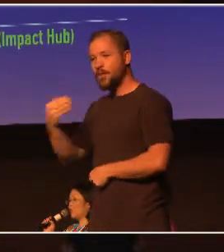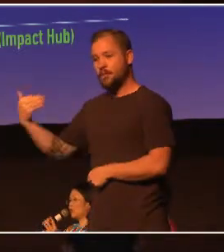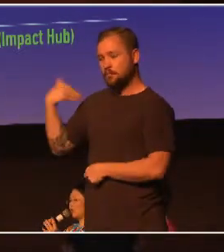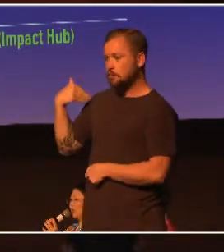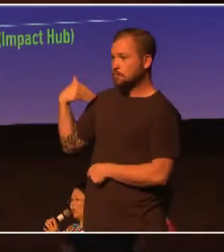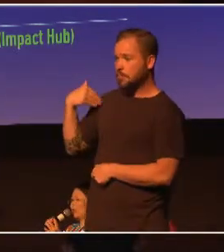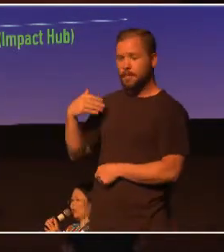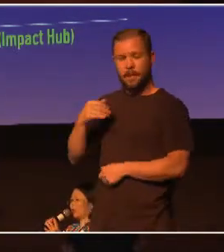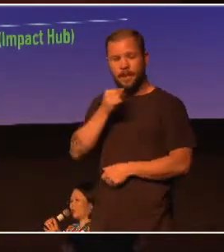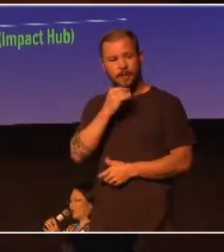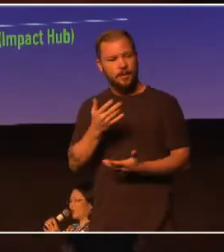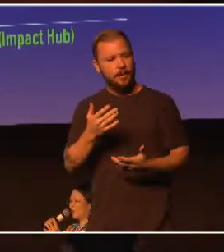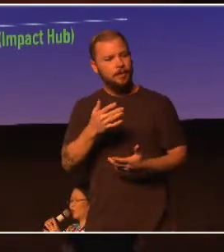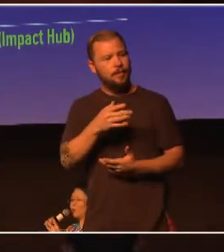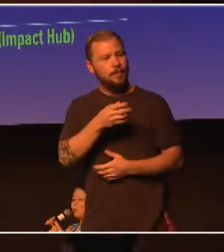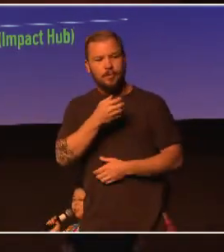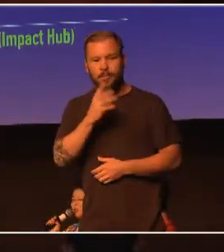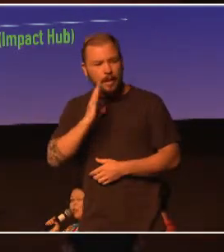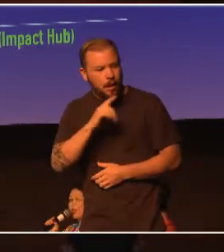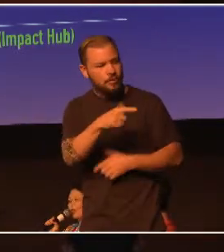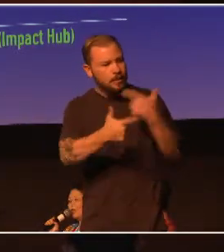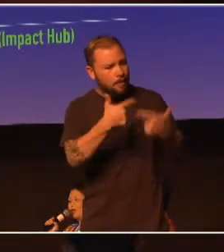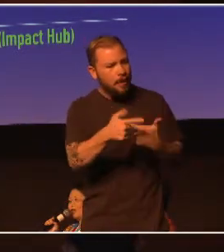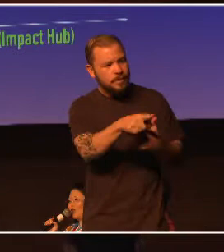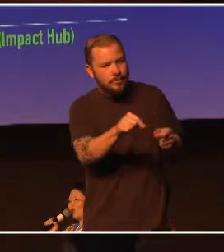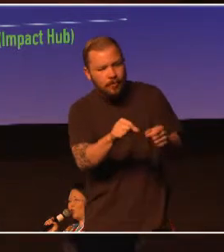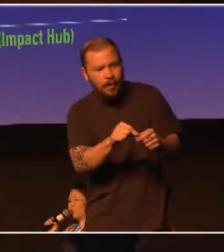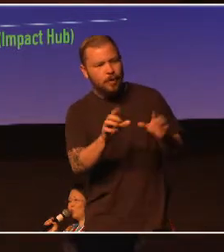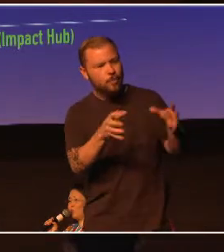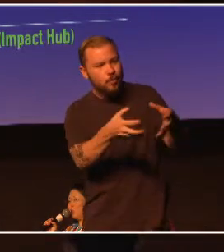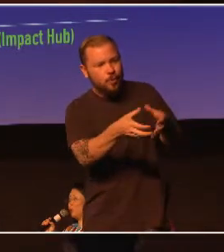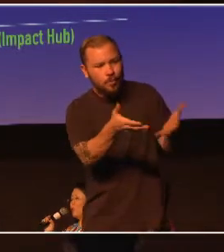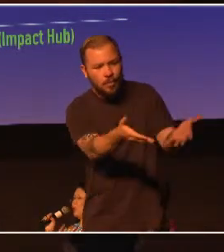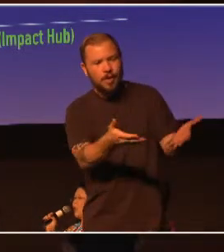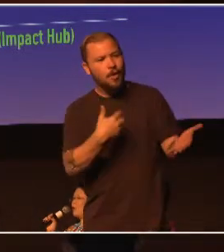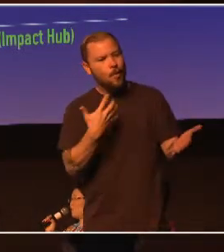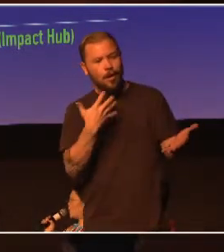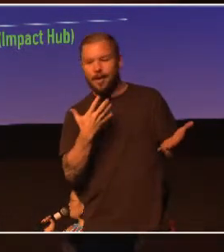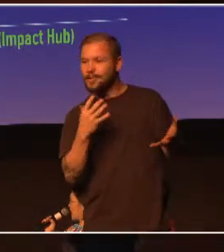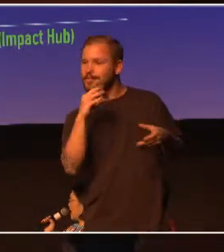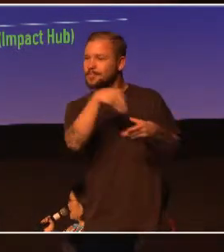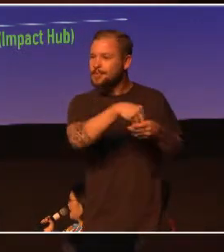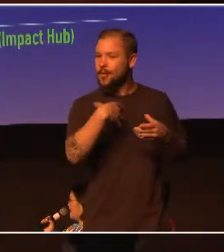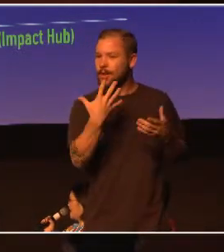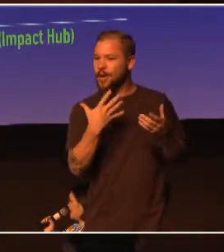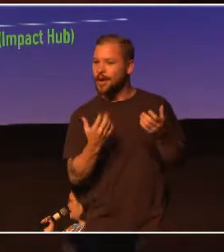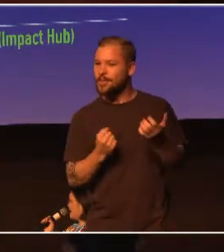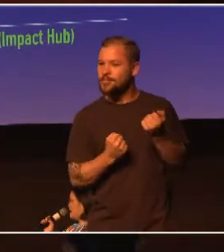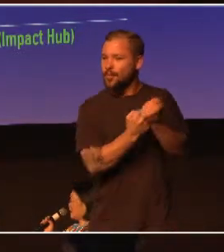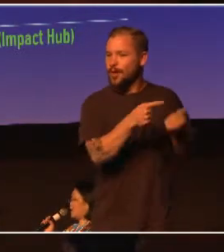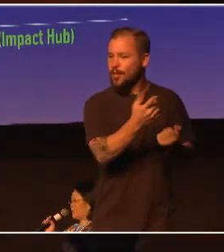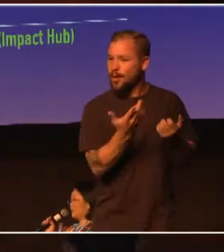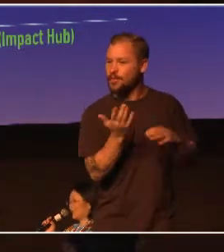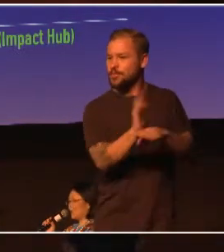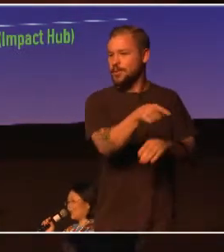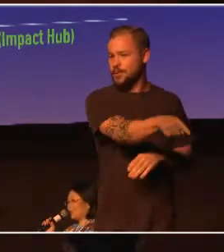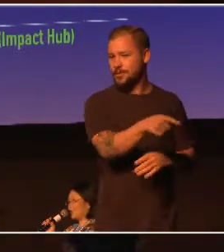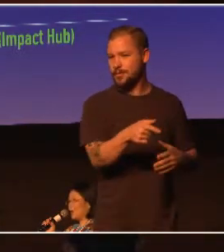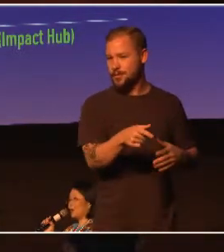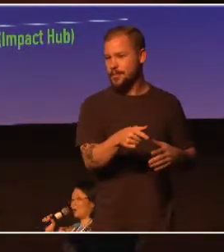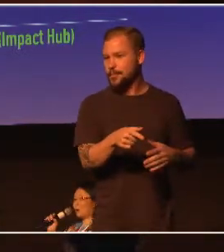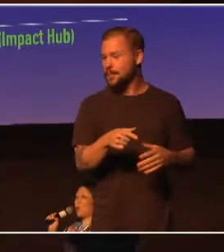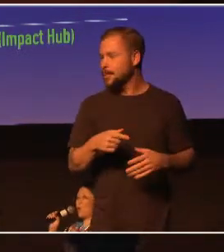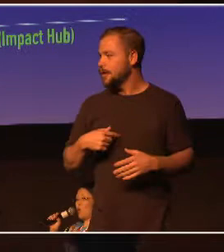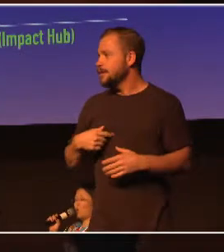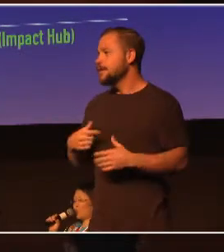falaram assim, nossa, é super legal o trabalho que você faz, eu também quero ajudar, né, a dar mais espaço para as